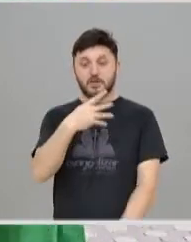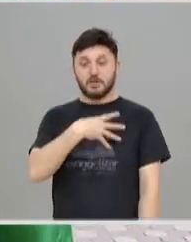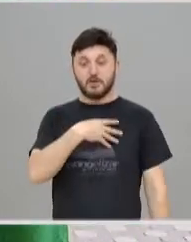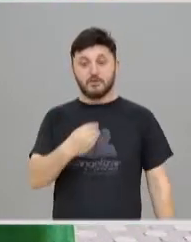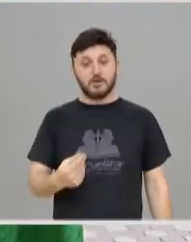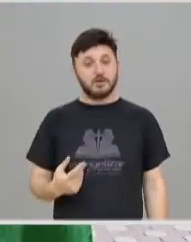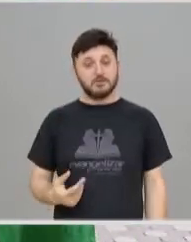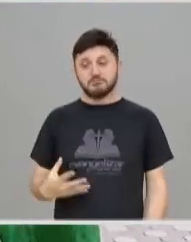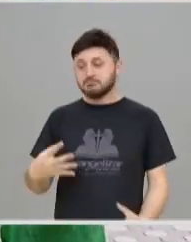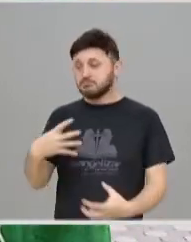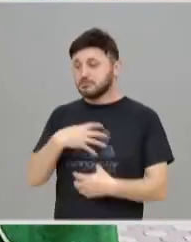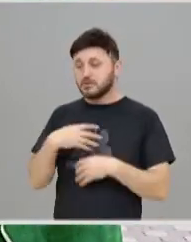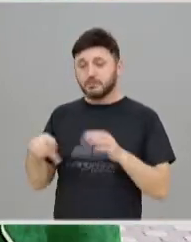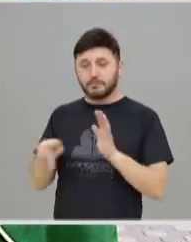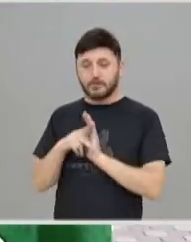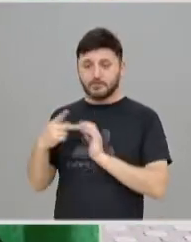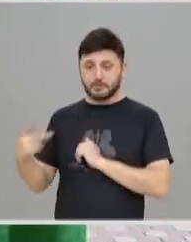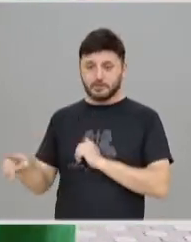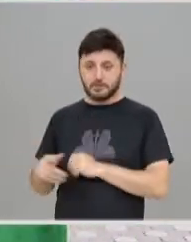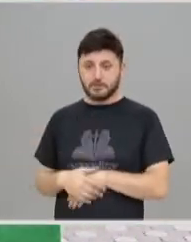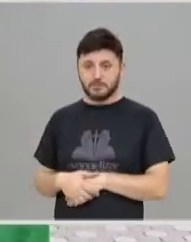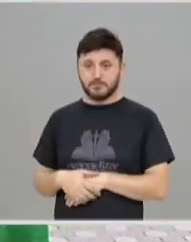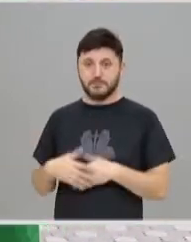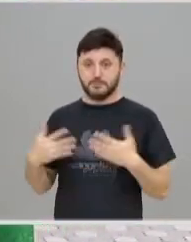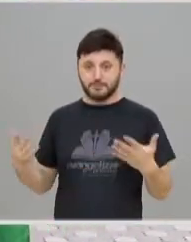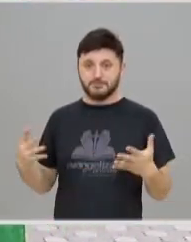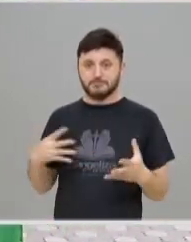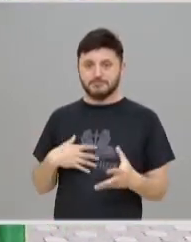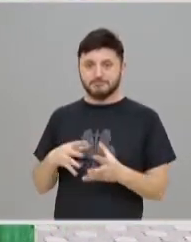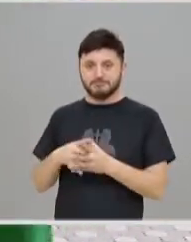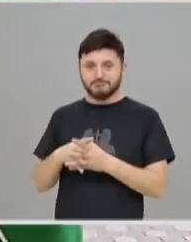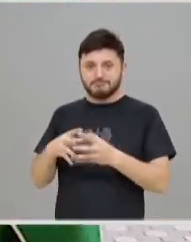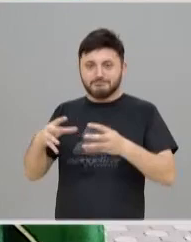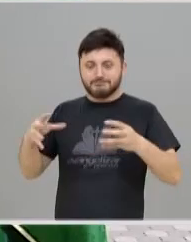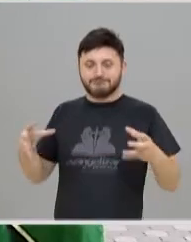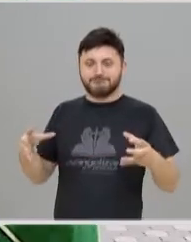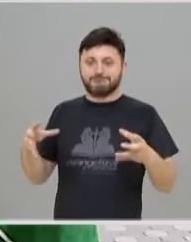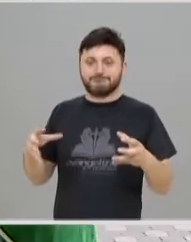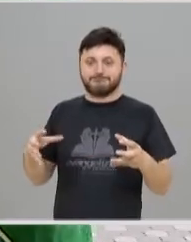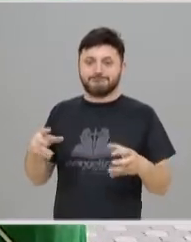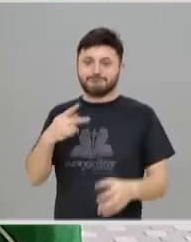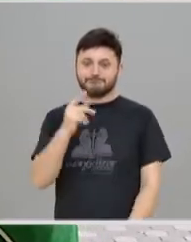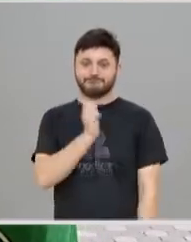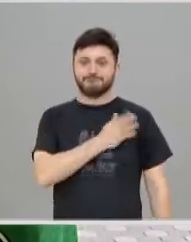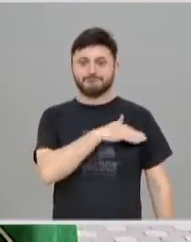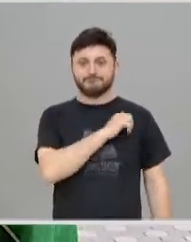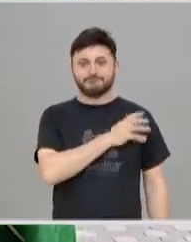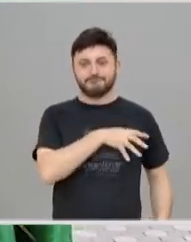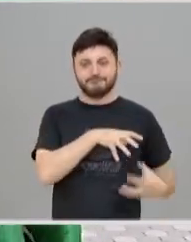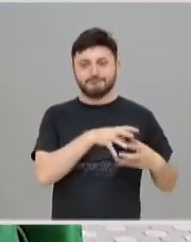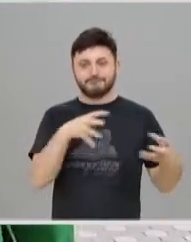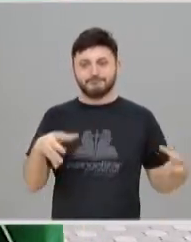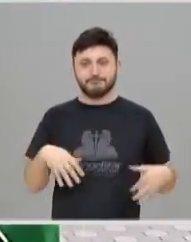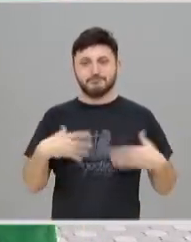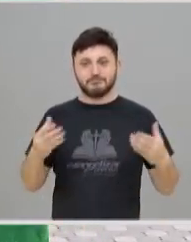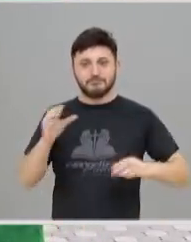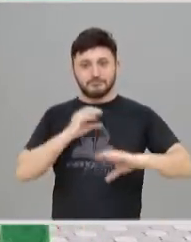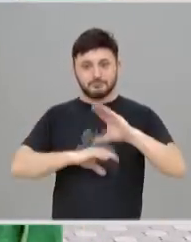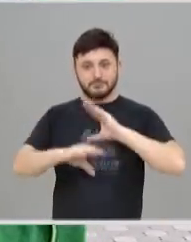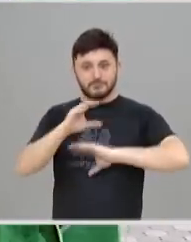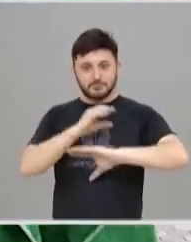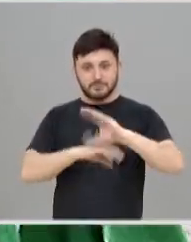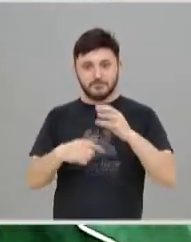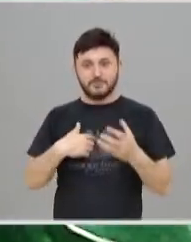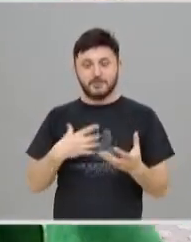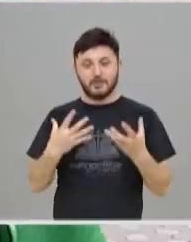são. Aí está a grandeza do seu coração. Enquanto cantam,